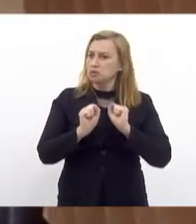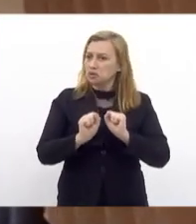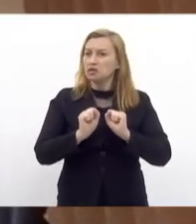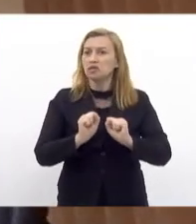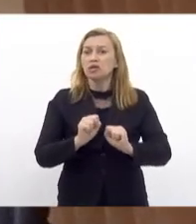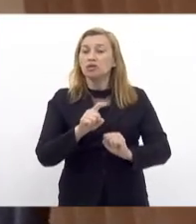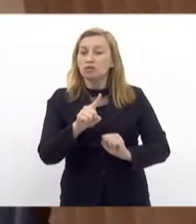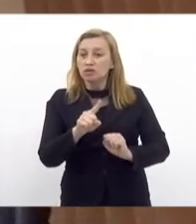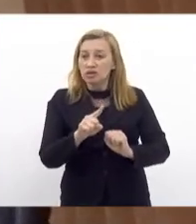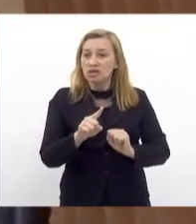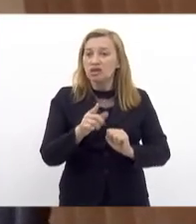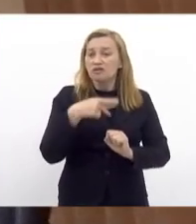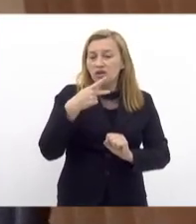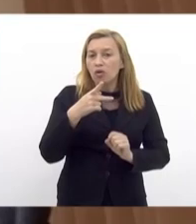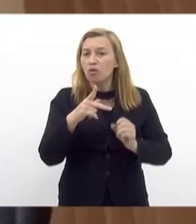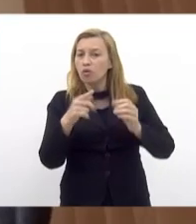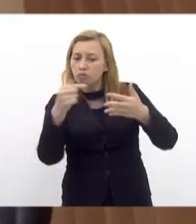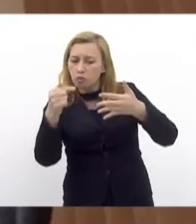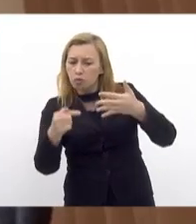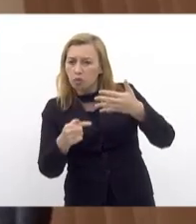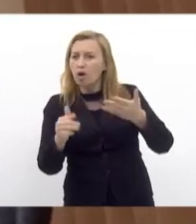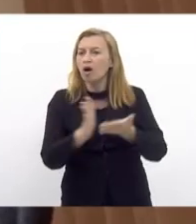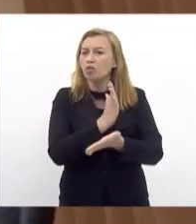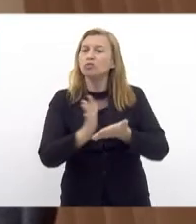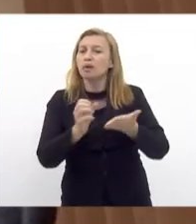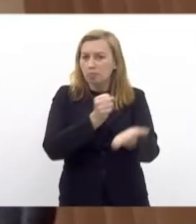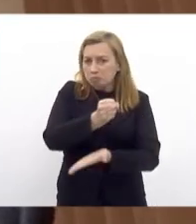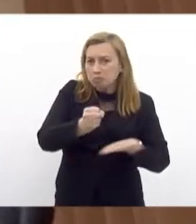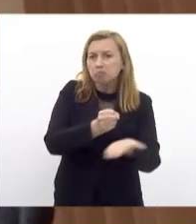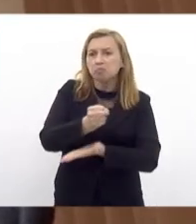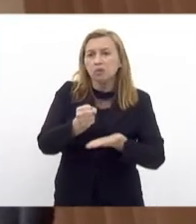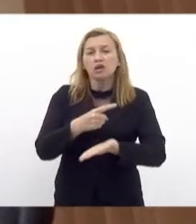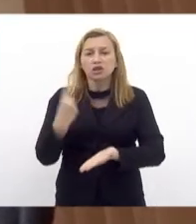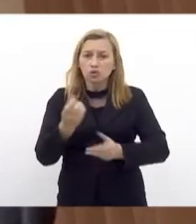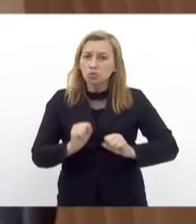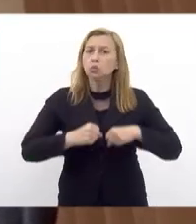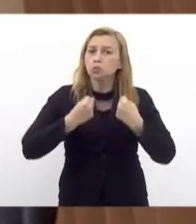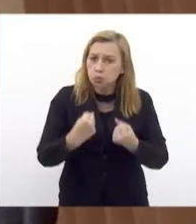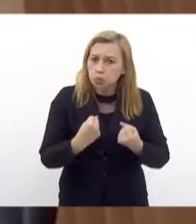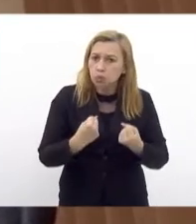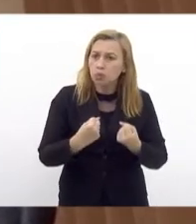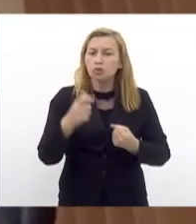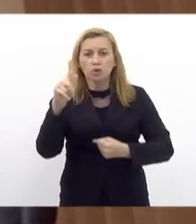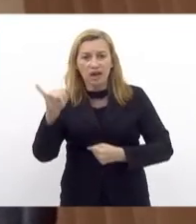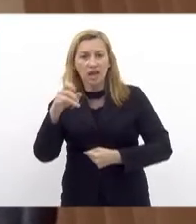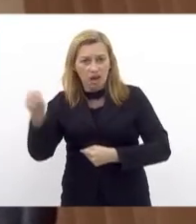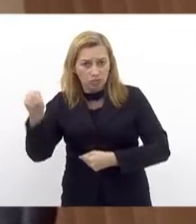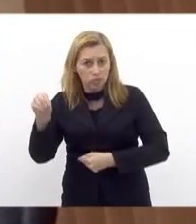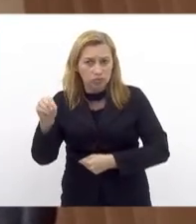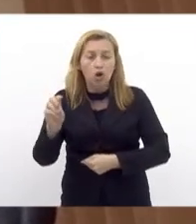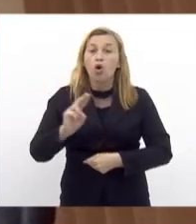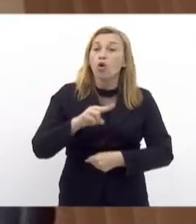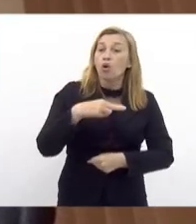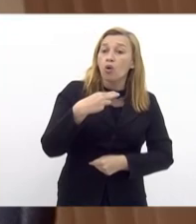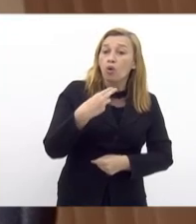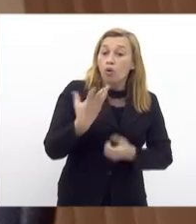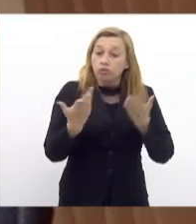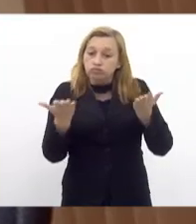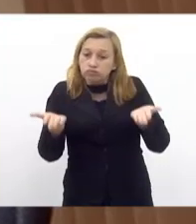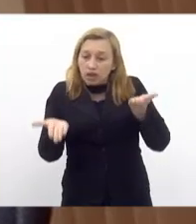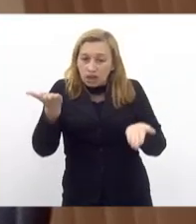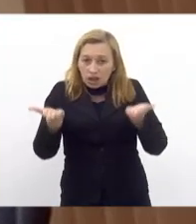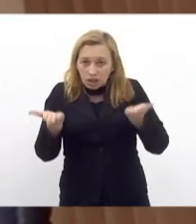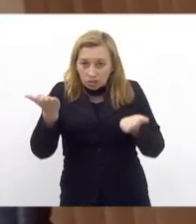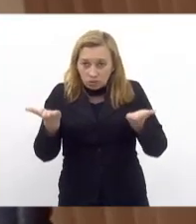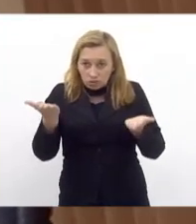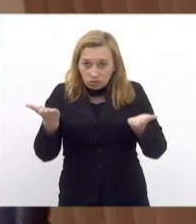você citou brevemente alguns pontos, mas pode sim servir como base da nossa defesa do Galeão, né, ou do equilíbrio entre o Galeão e o